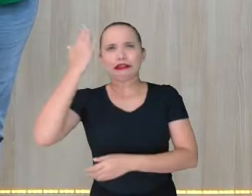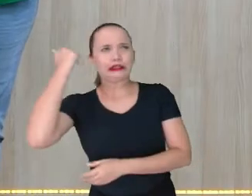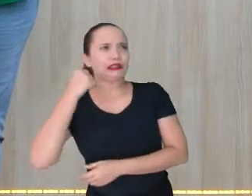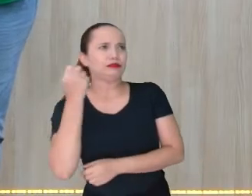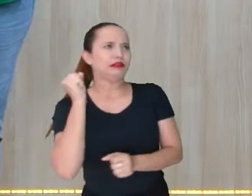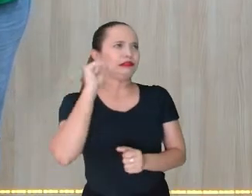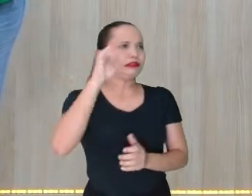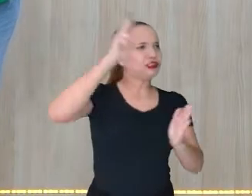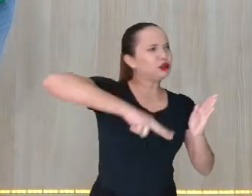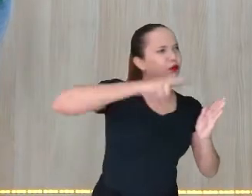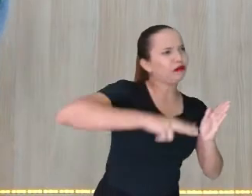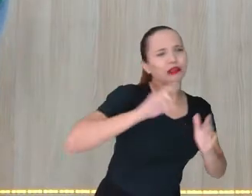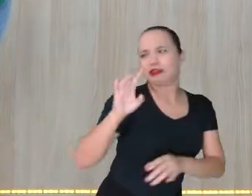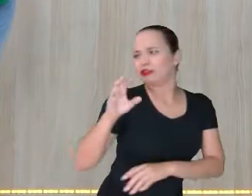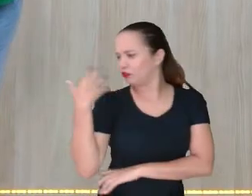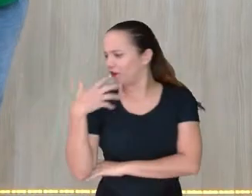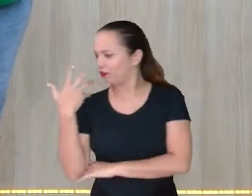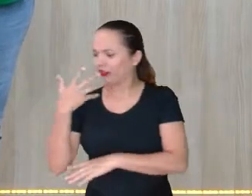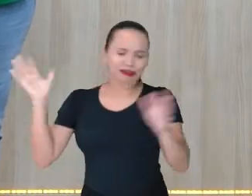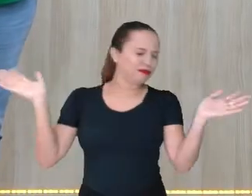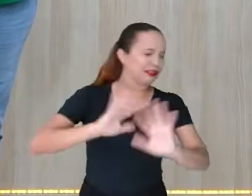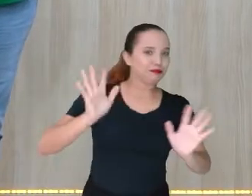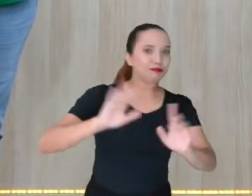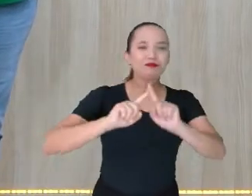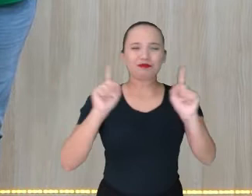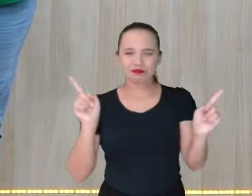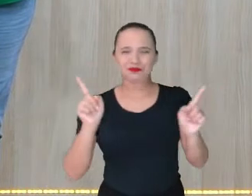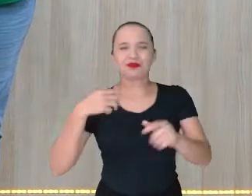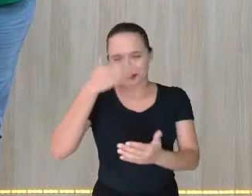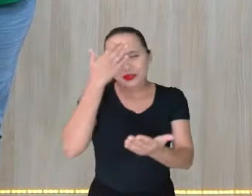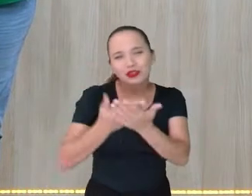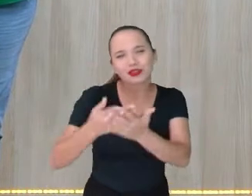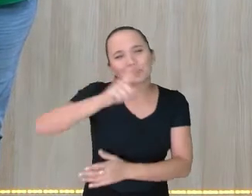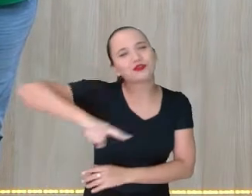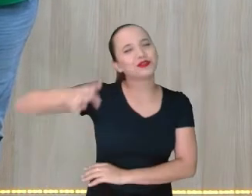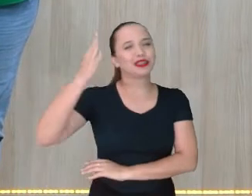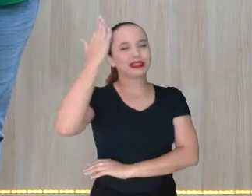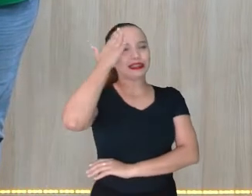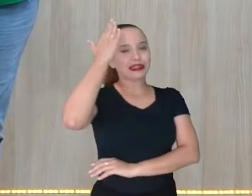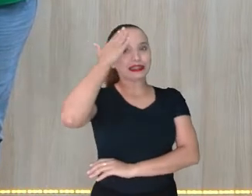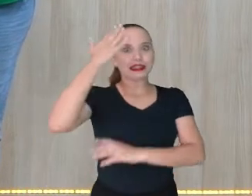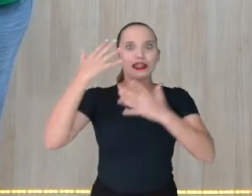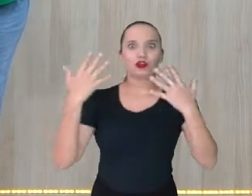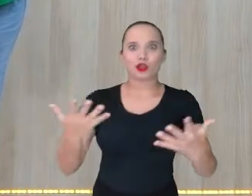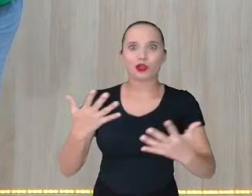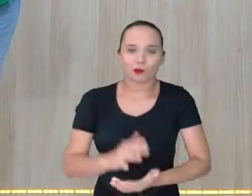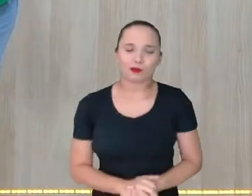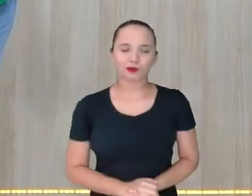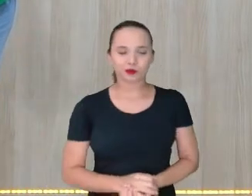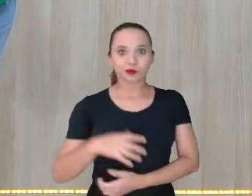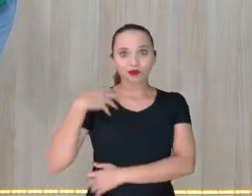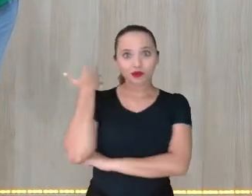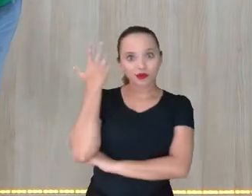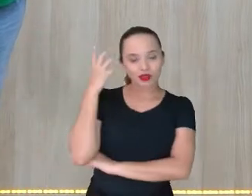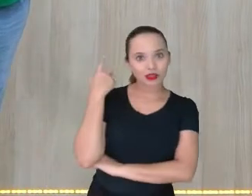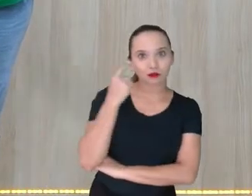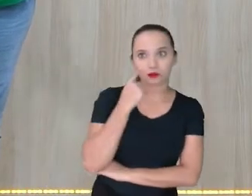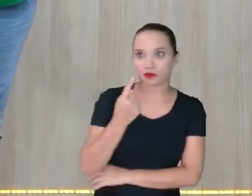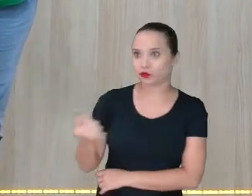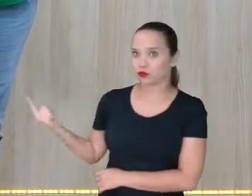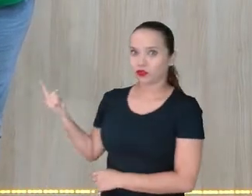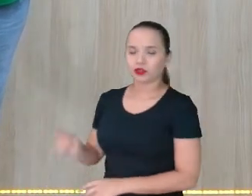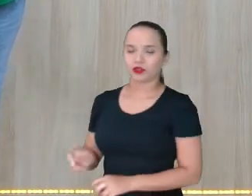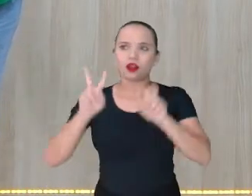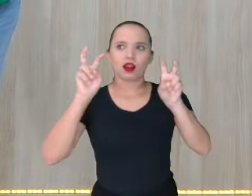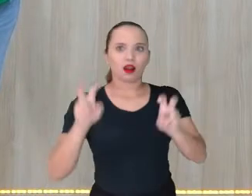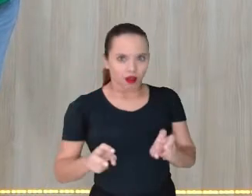se eu cantava a música. Mas eu acho que deu para vocês entenderem, né? Olha só, essa música, ela tá falando